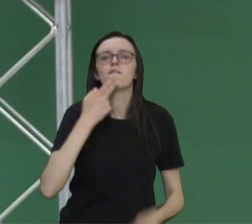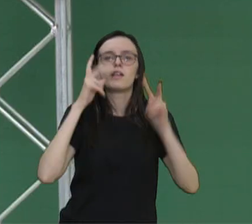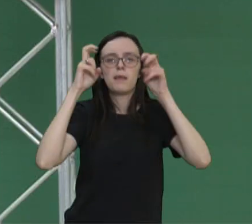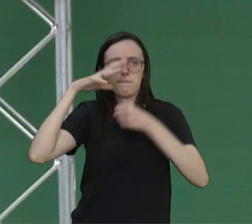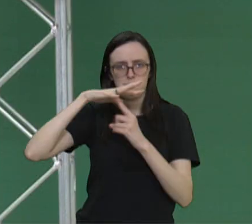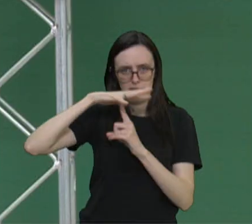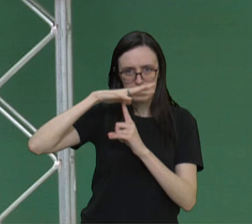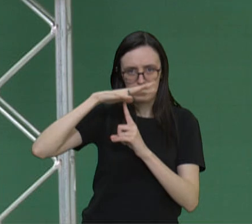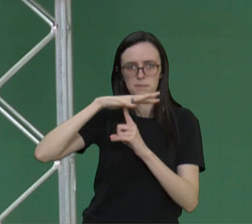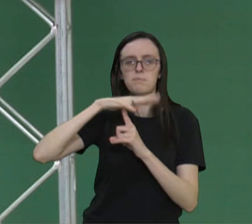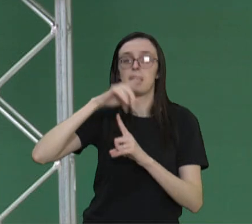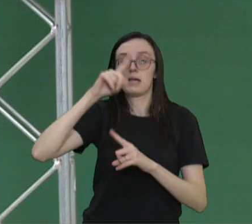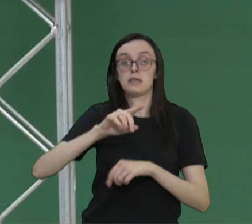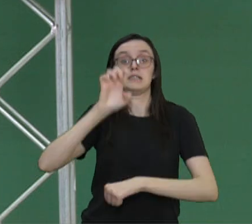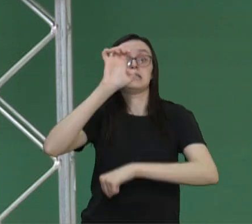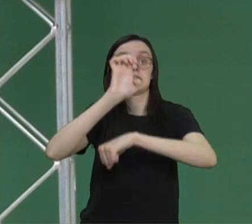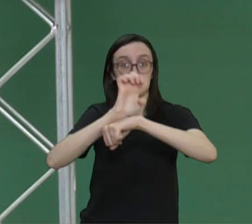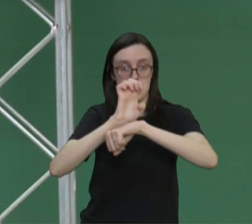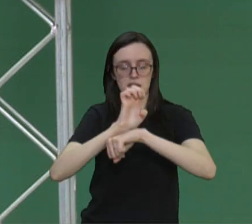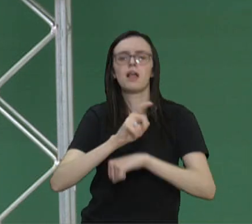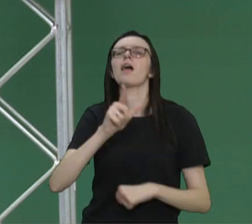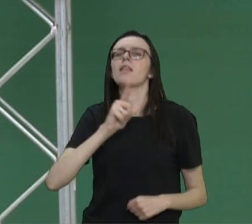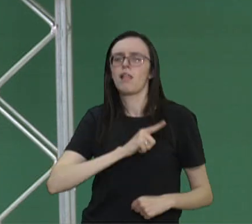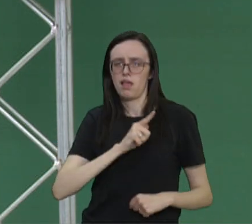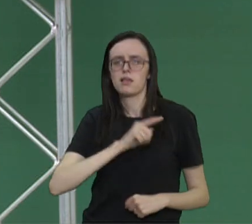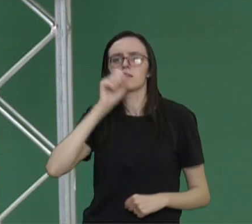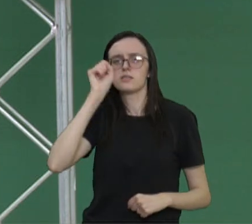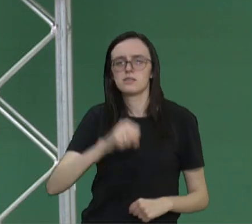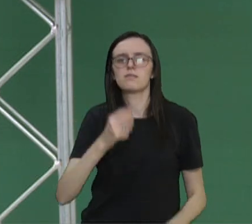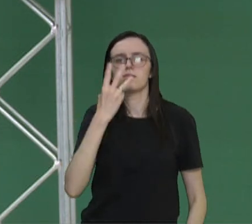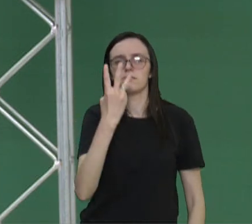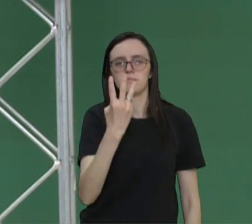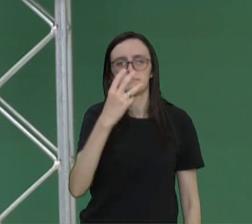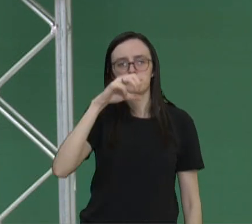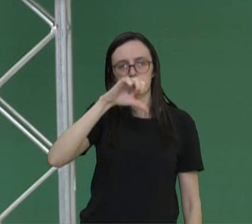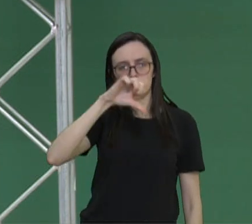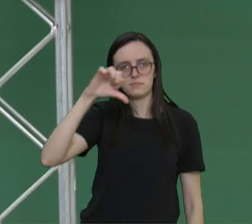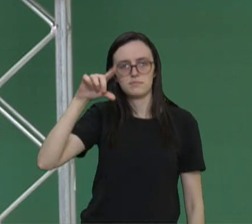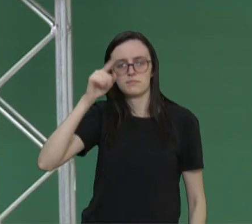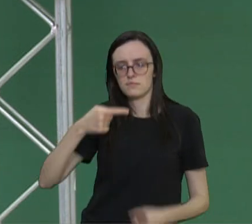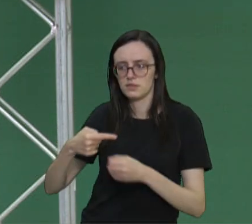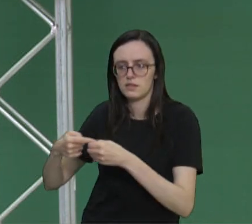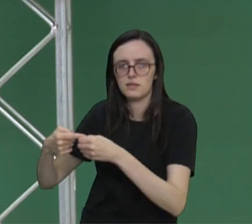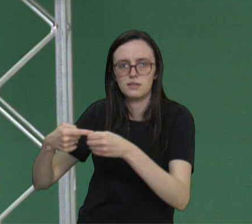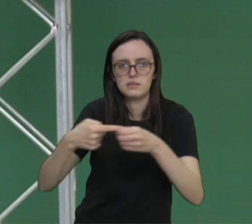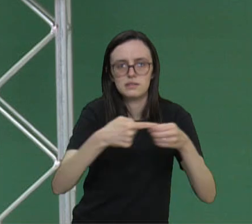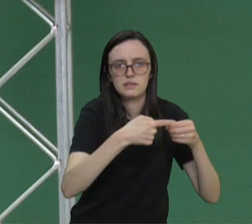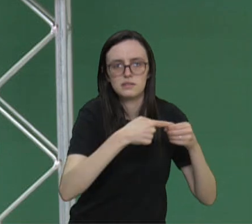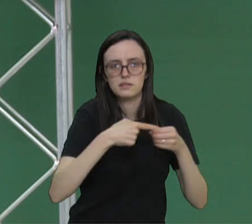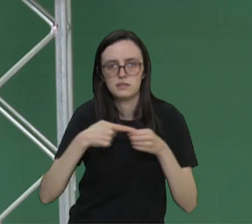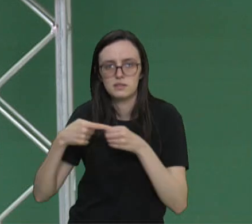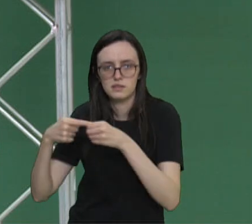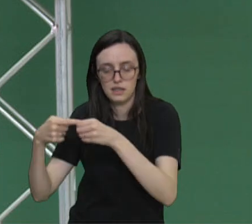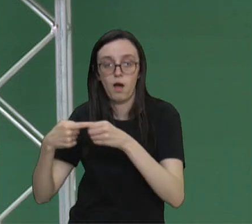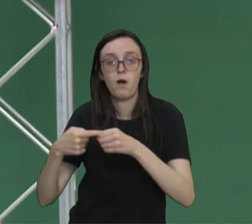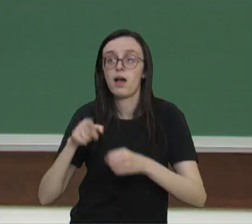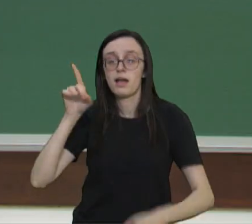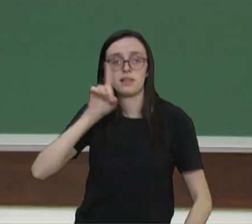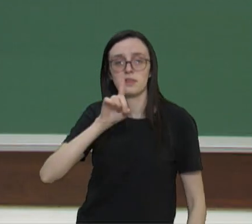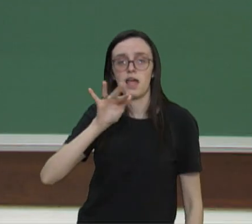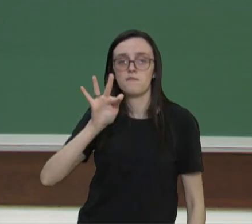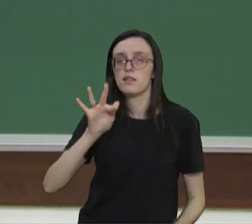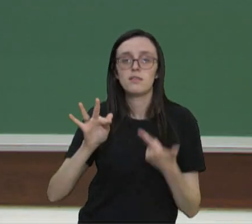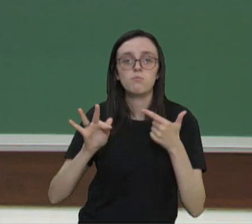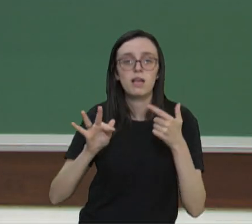Paraná, o Paraná é um estado que tem 399 municípios. O Distrito Federal, ele não